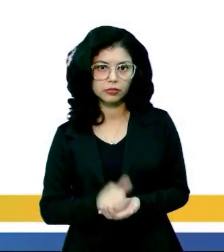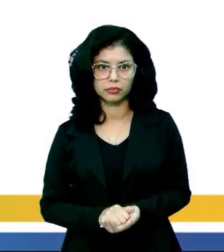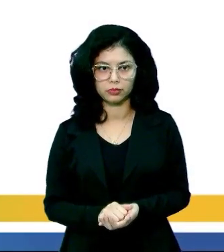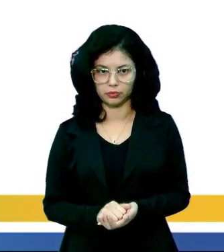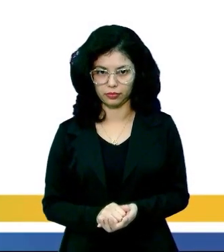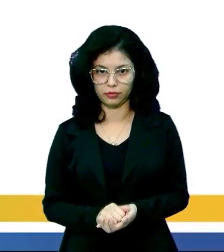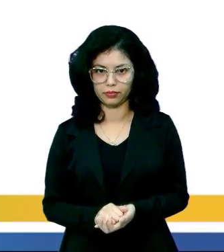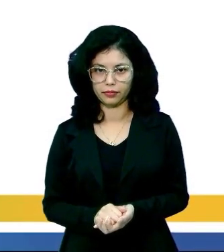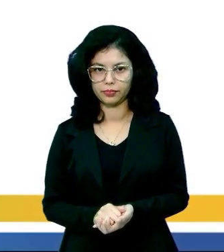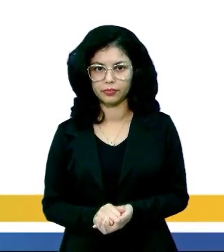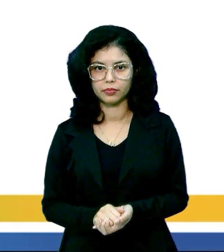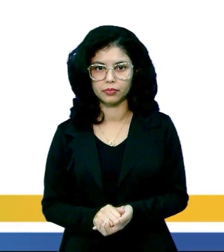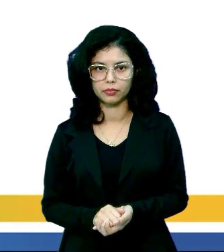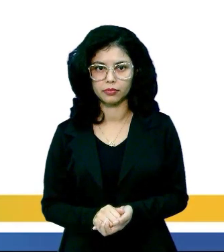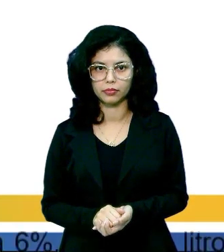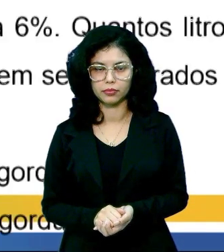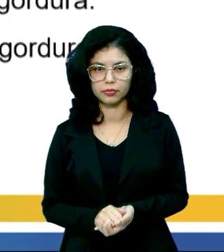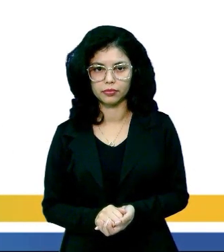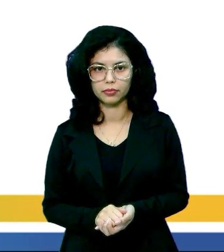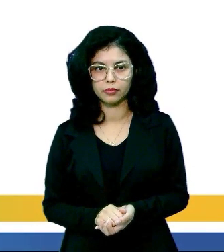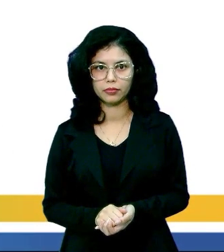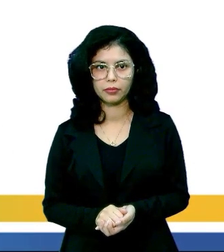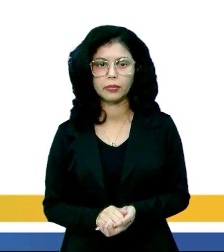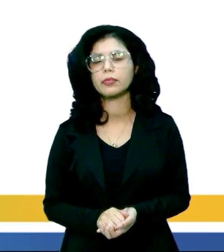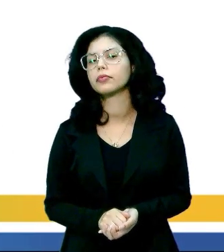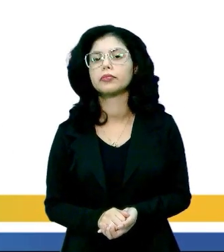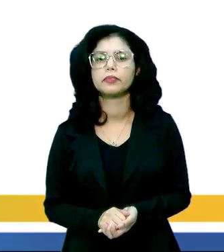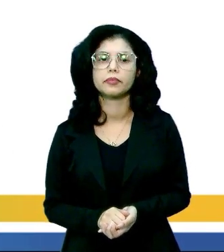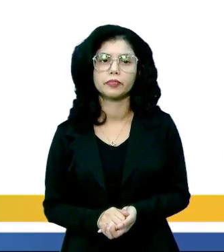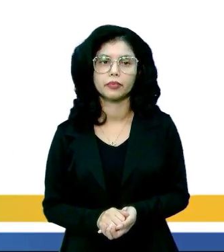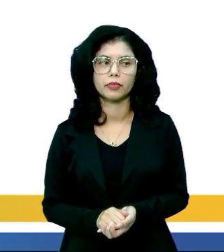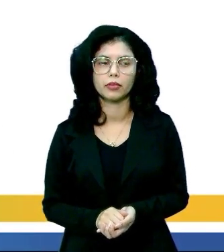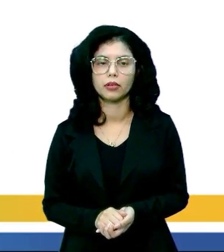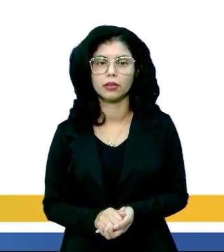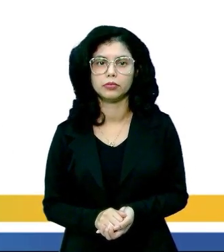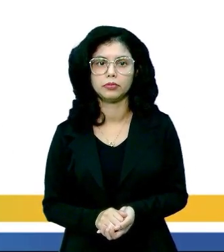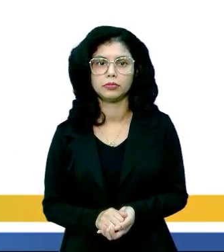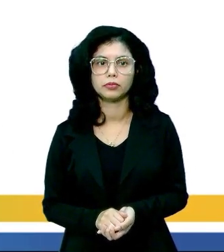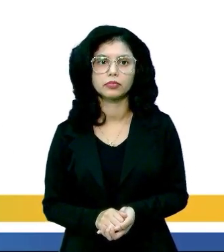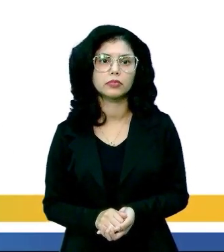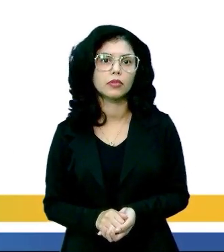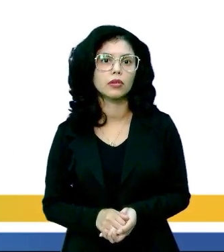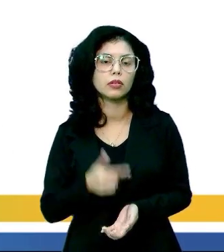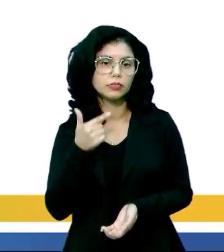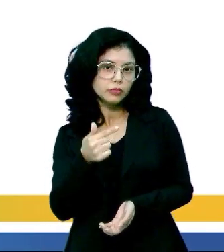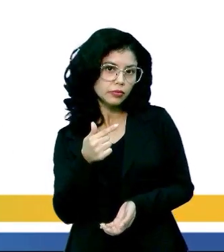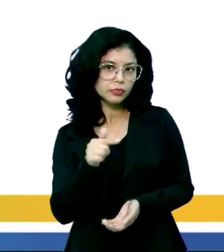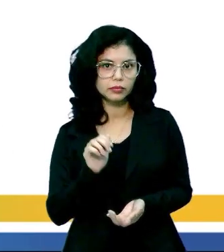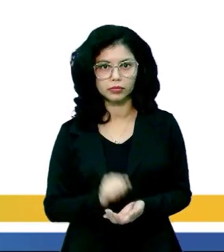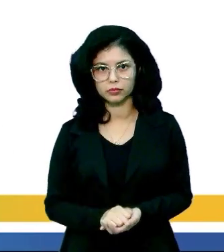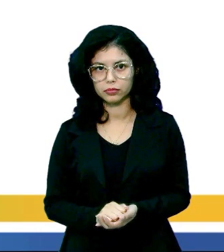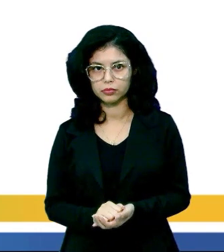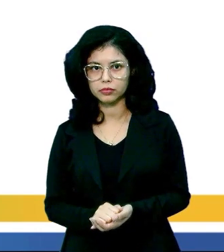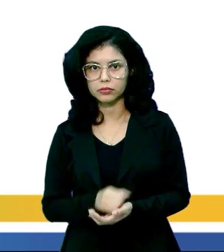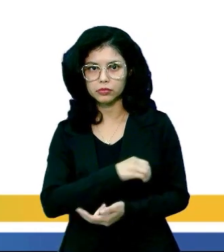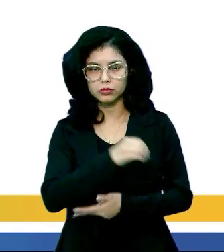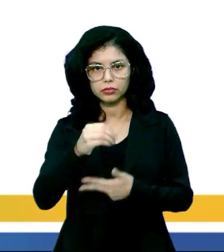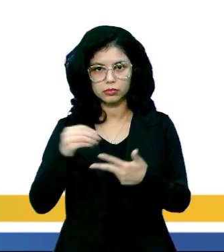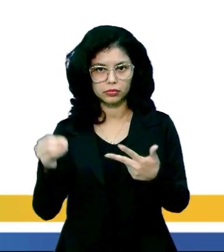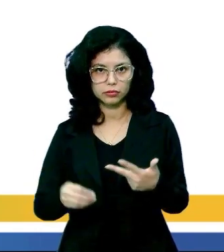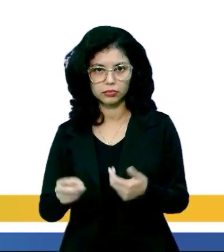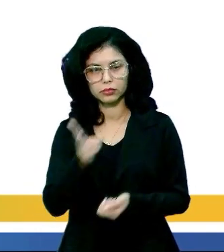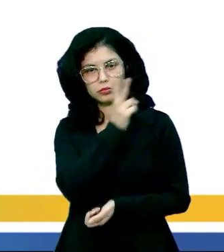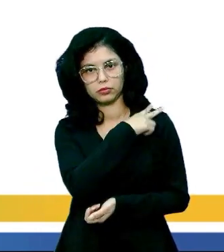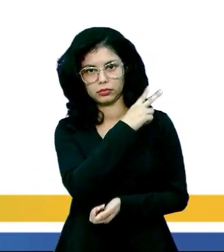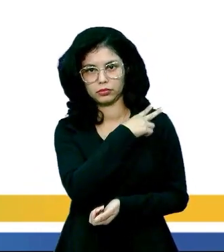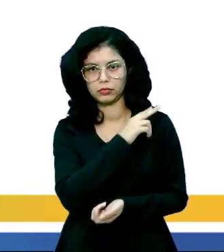Então vamos lá. Questão de número 7 está no livro do